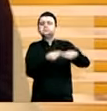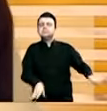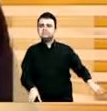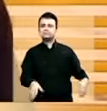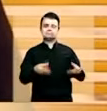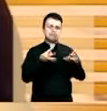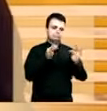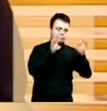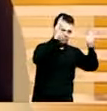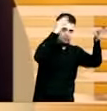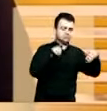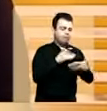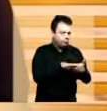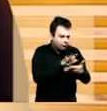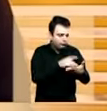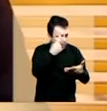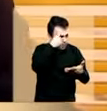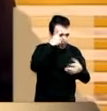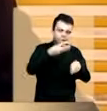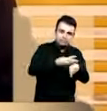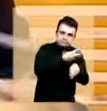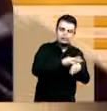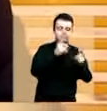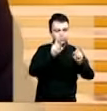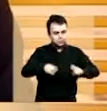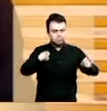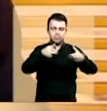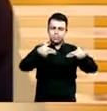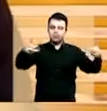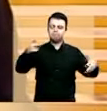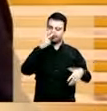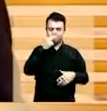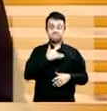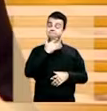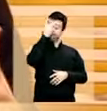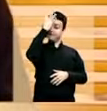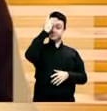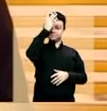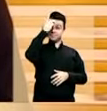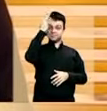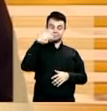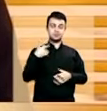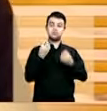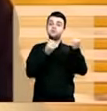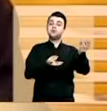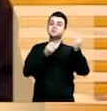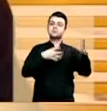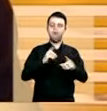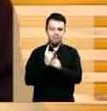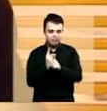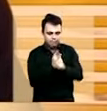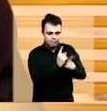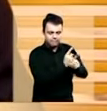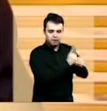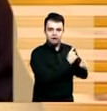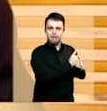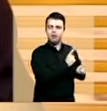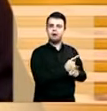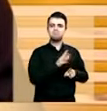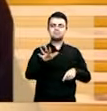tanta tecnologia e tanta forma de se aproximar, o WhatsApp, o computador, tanta coisa para facilitar a nossa vida, cada vez